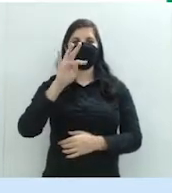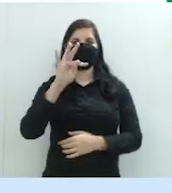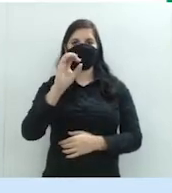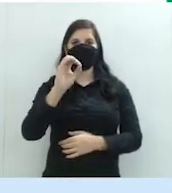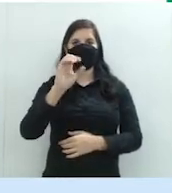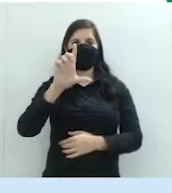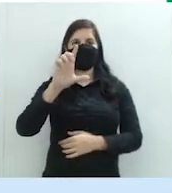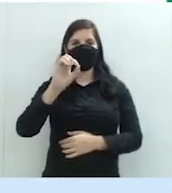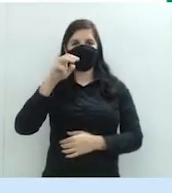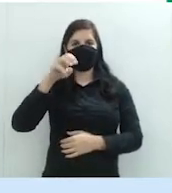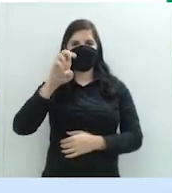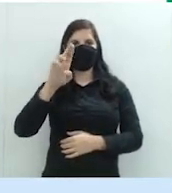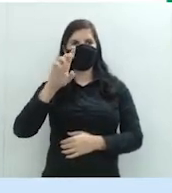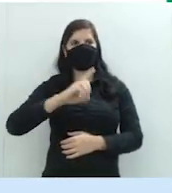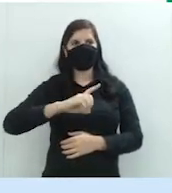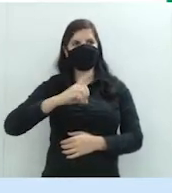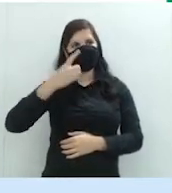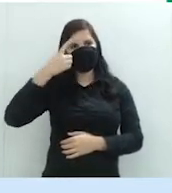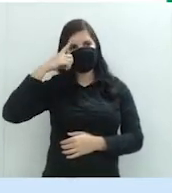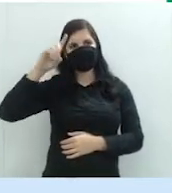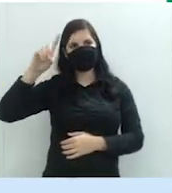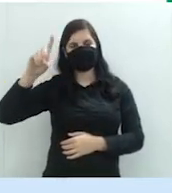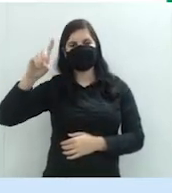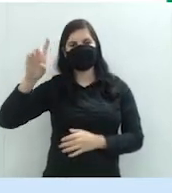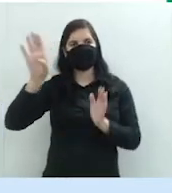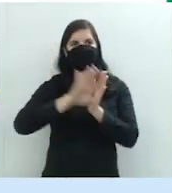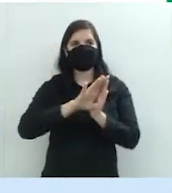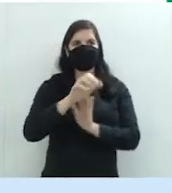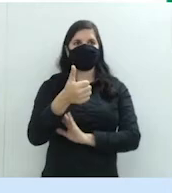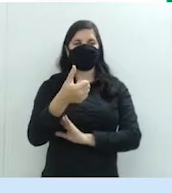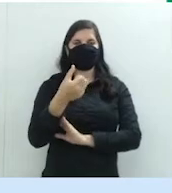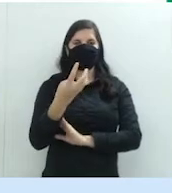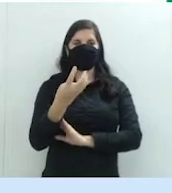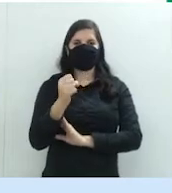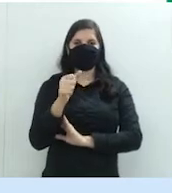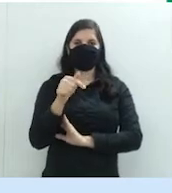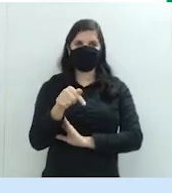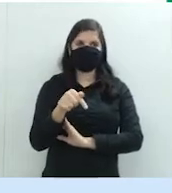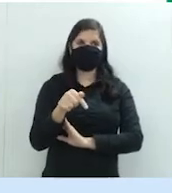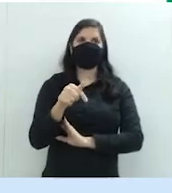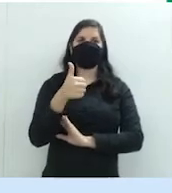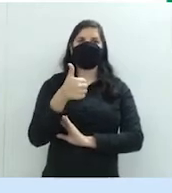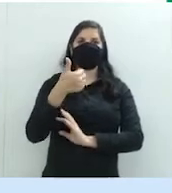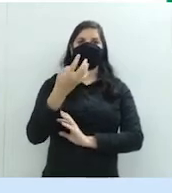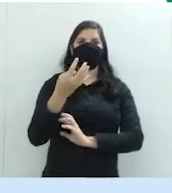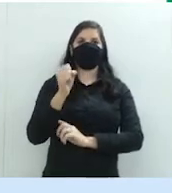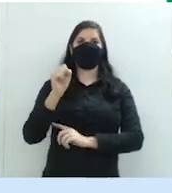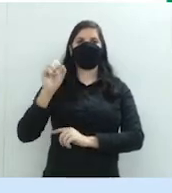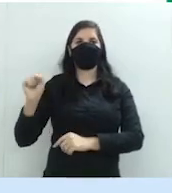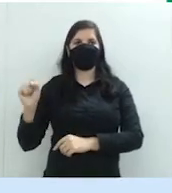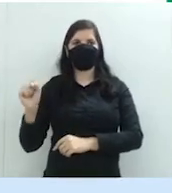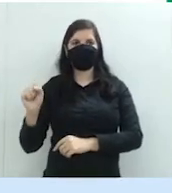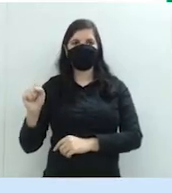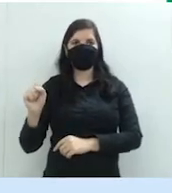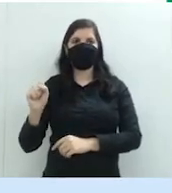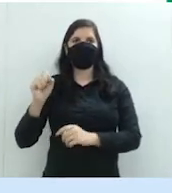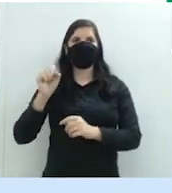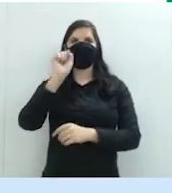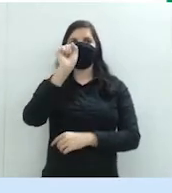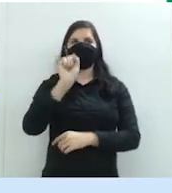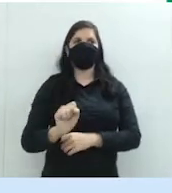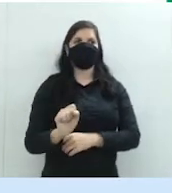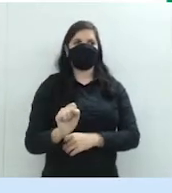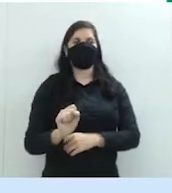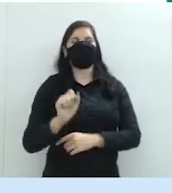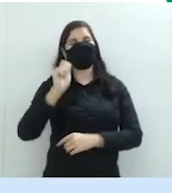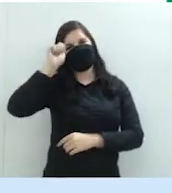Bartolomeu Dias chegou em 1487. Em 1488, ao extremo